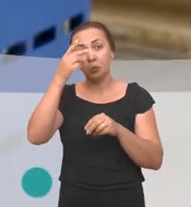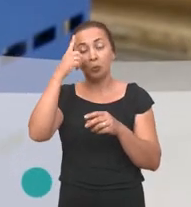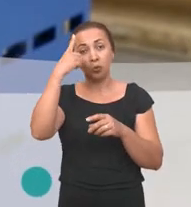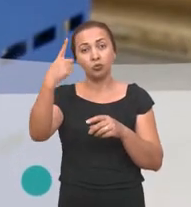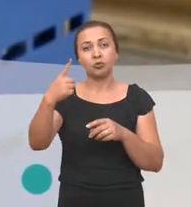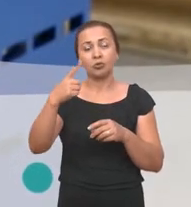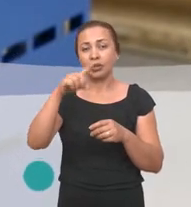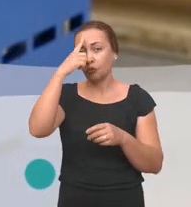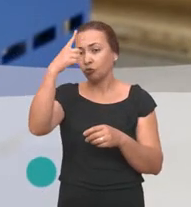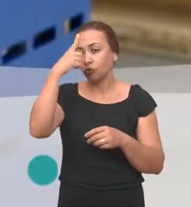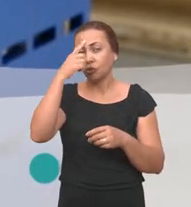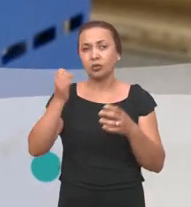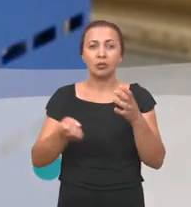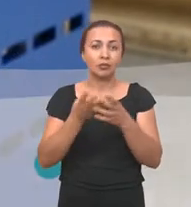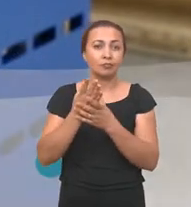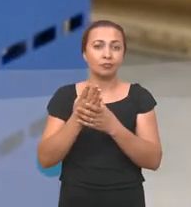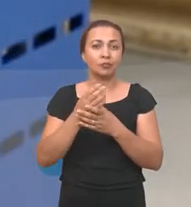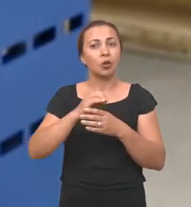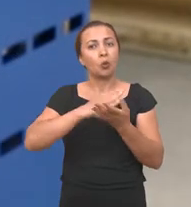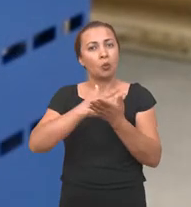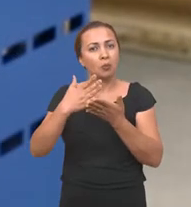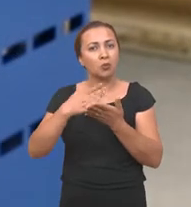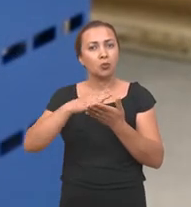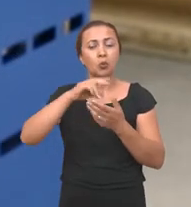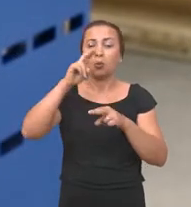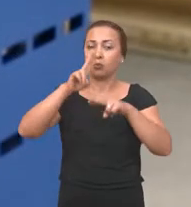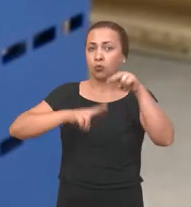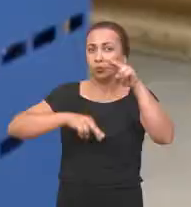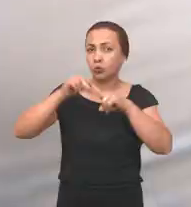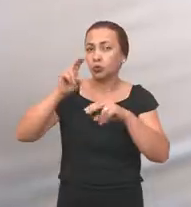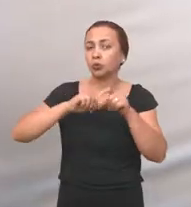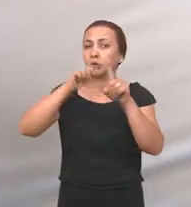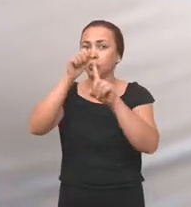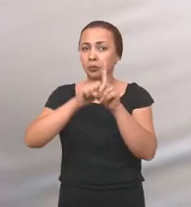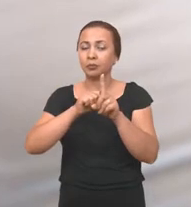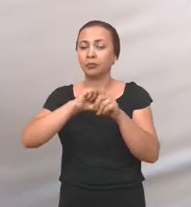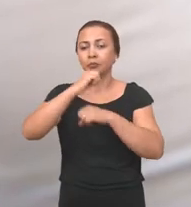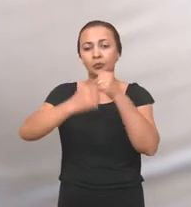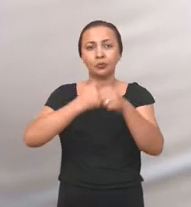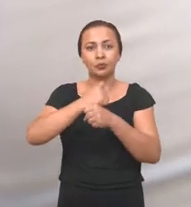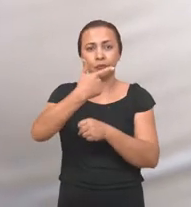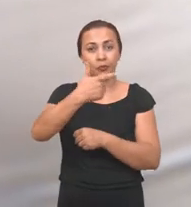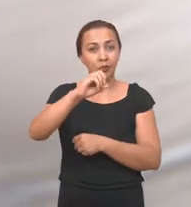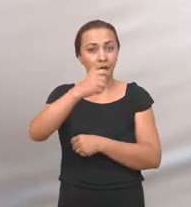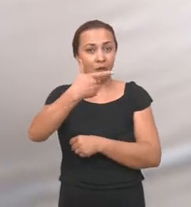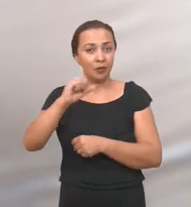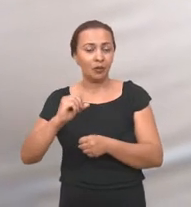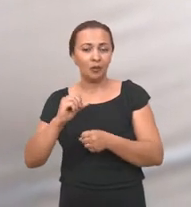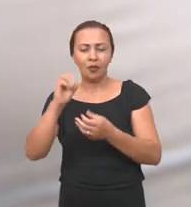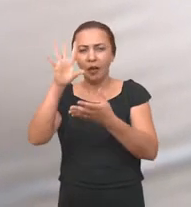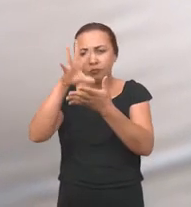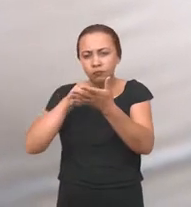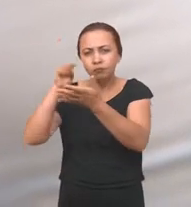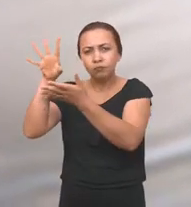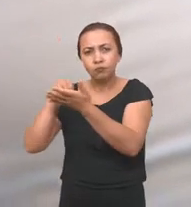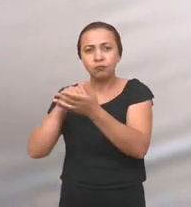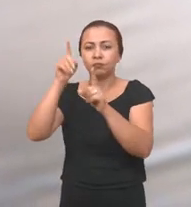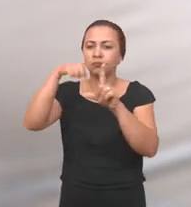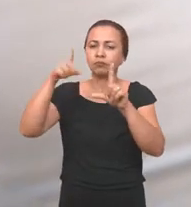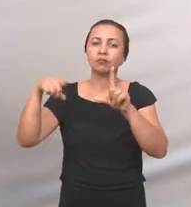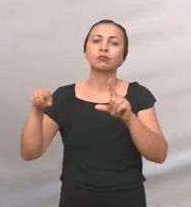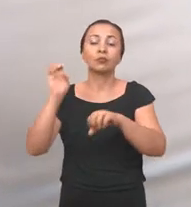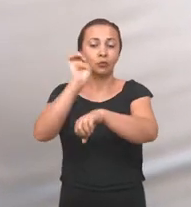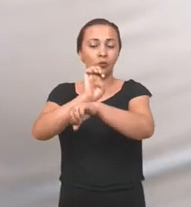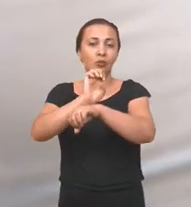rede diariamente. Então, desde junho, de 2020, que eu venho catalogando dados por dados